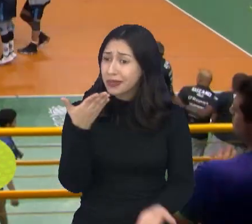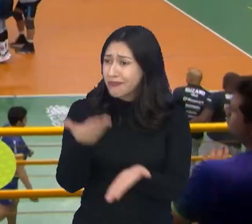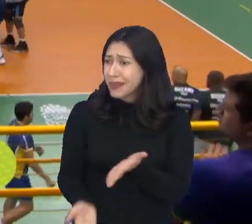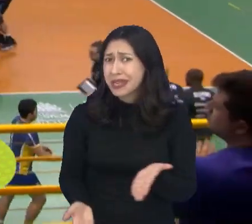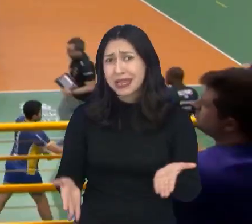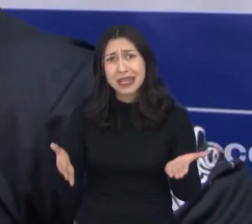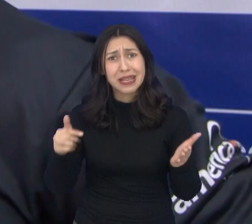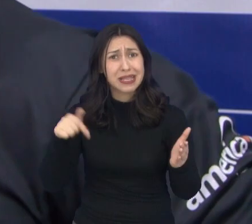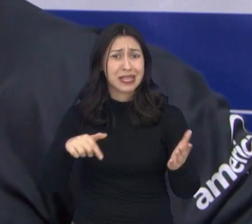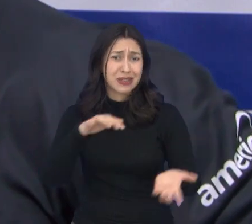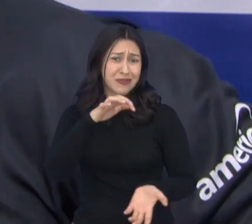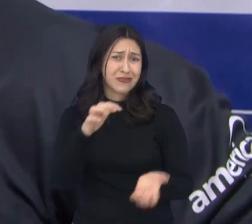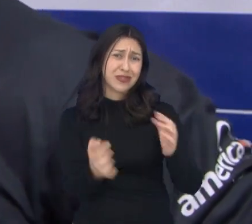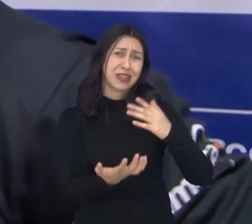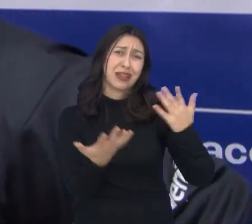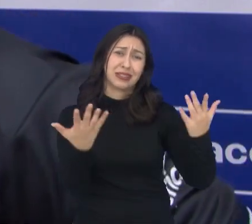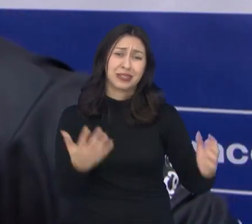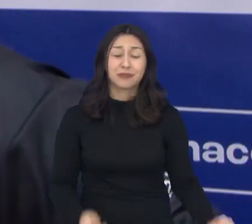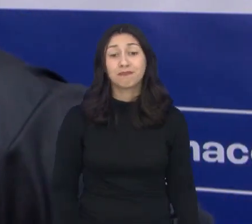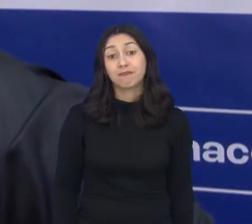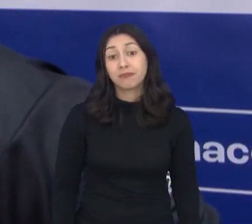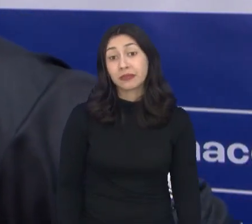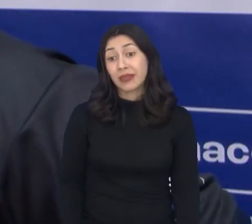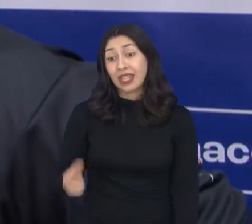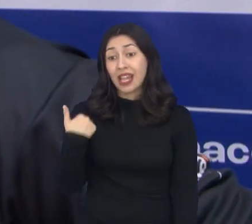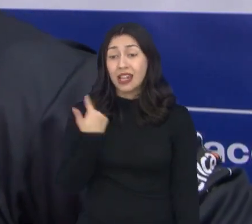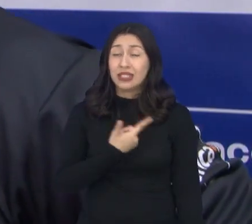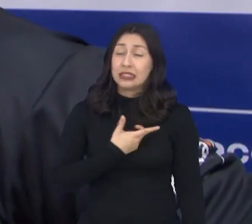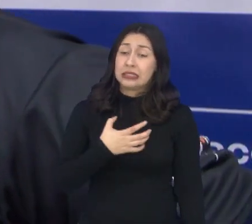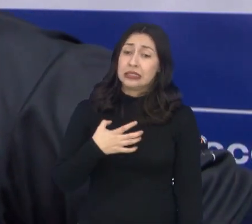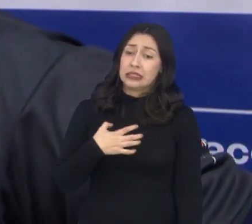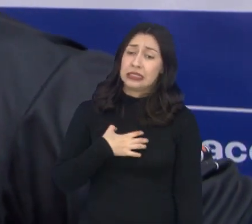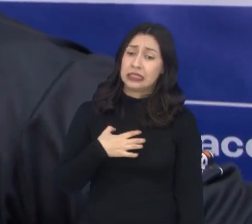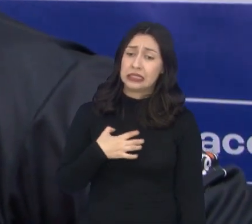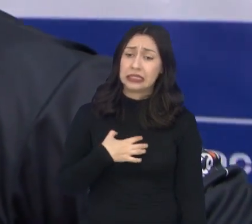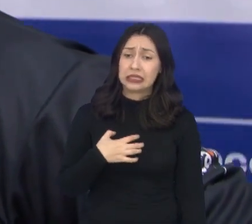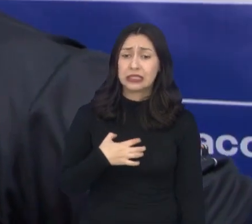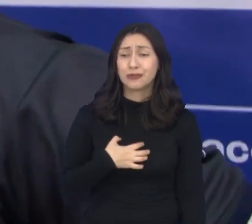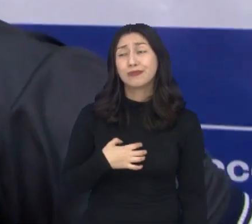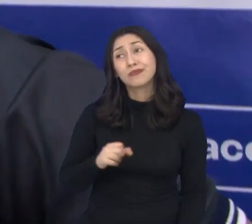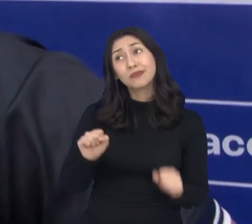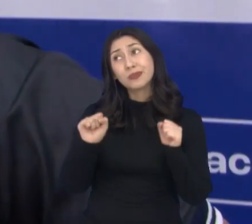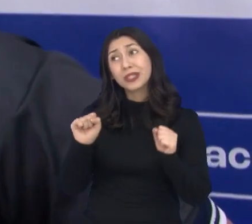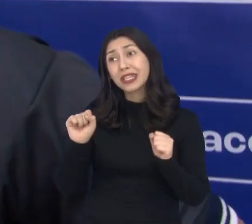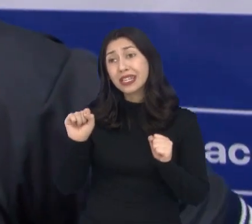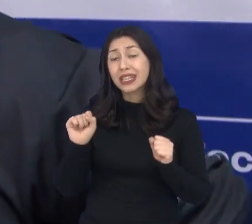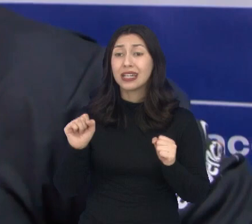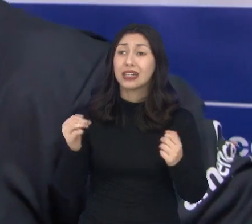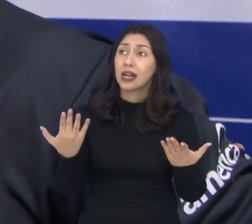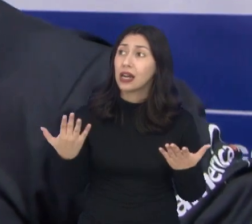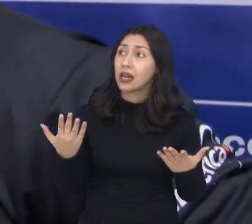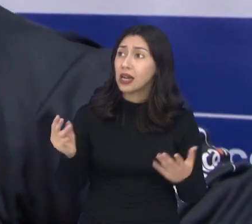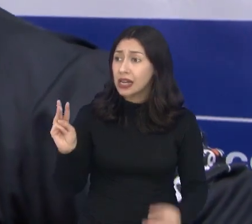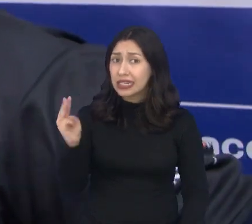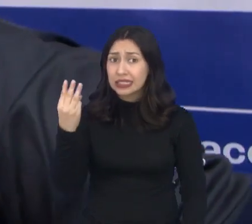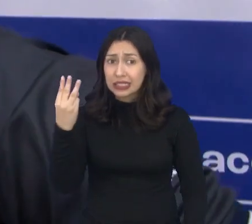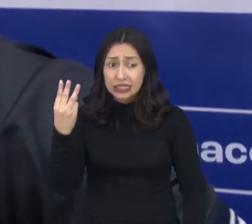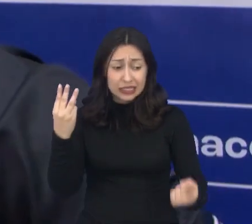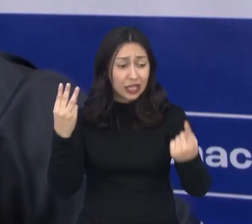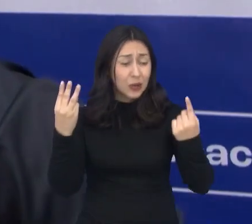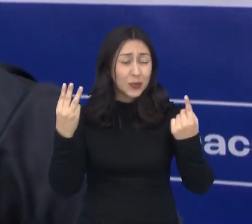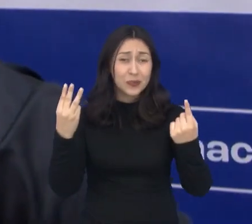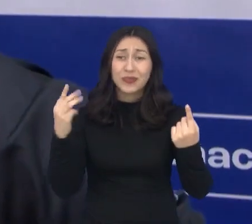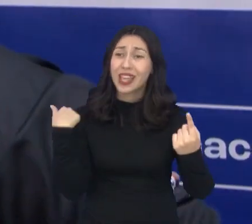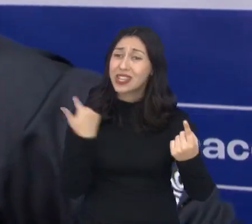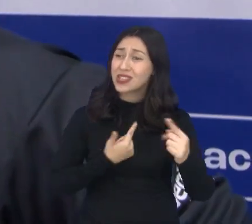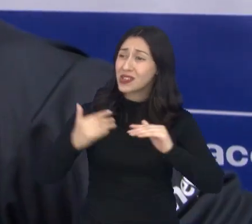de virada. A gente sai com gosto de que poderia ter sido um 3-1, 3 pontos para a gente. A gente oscilou